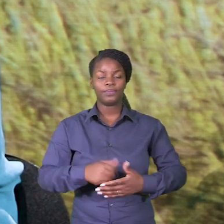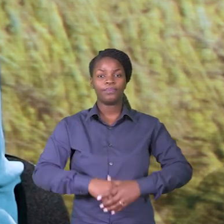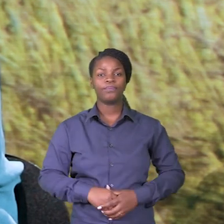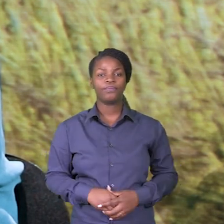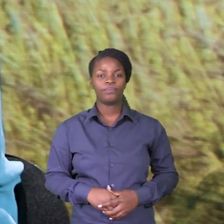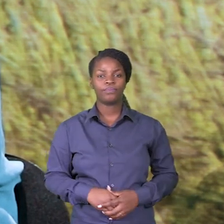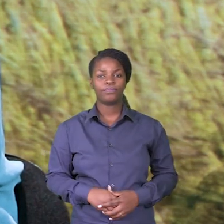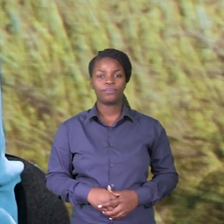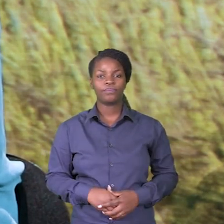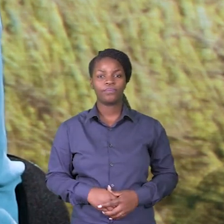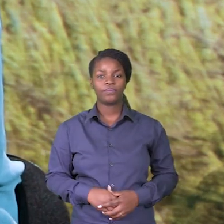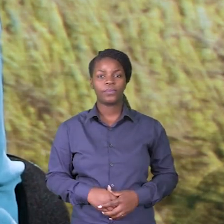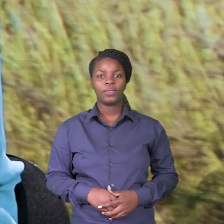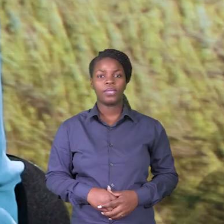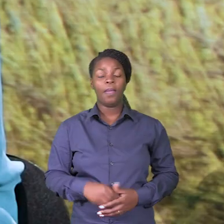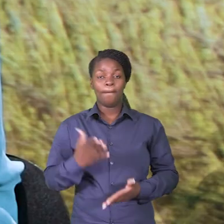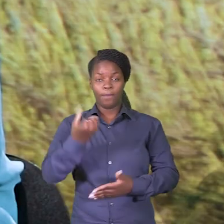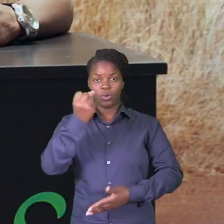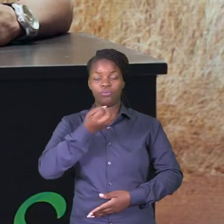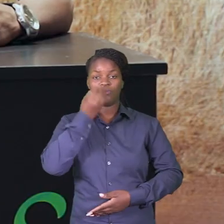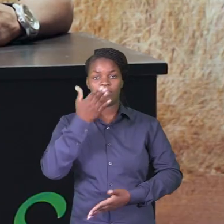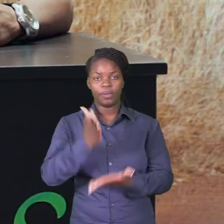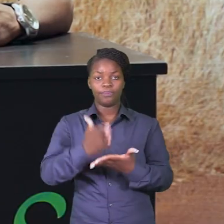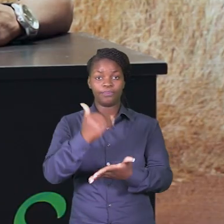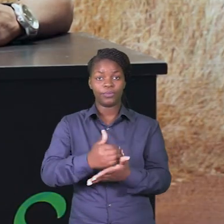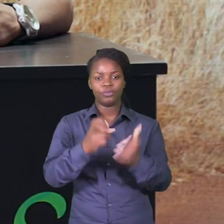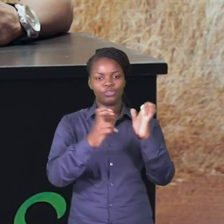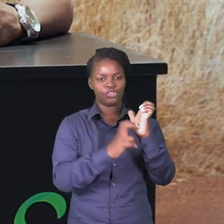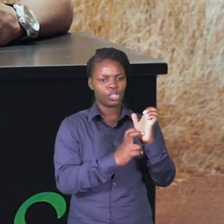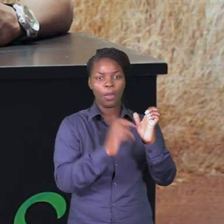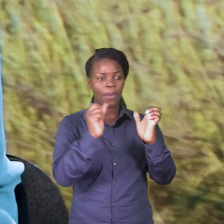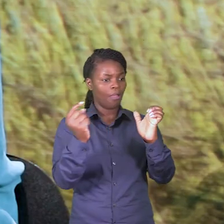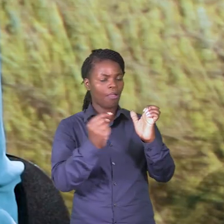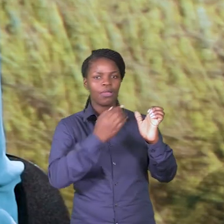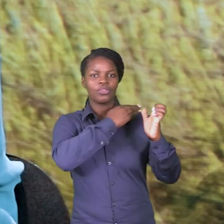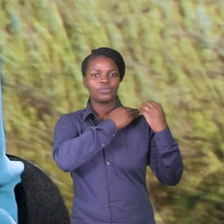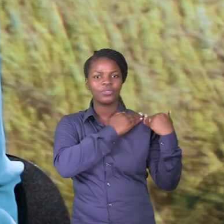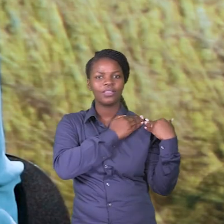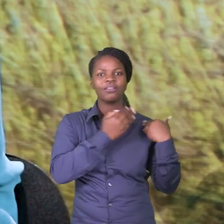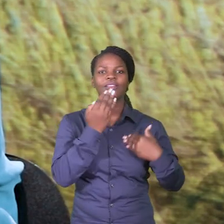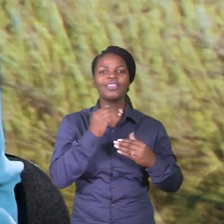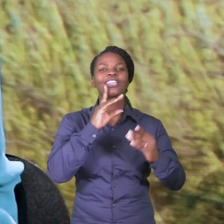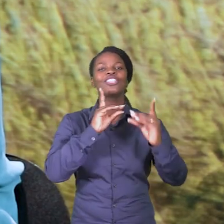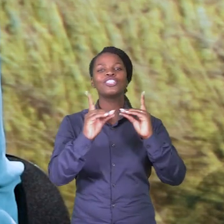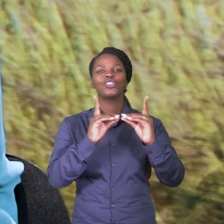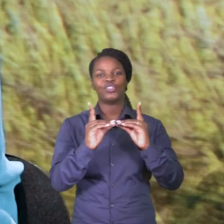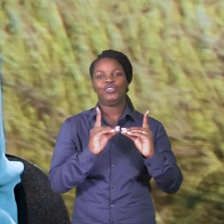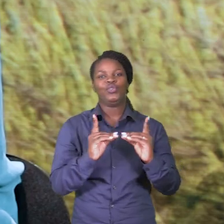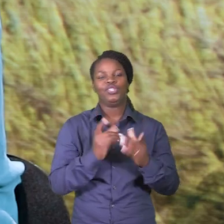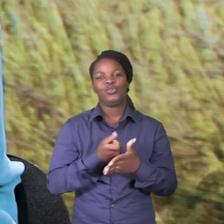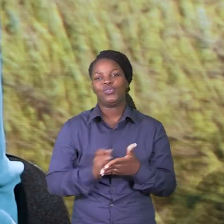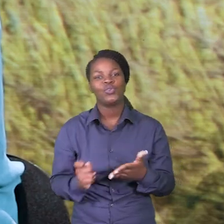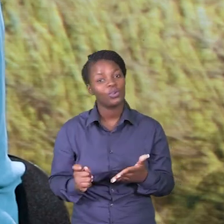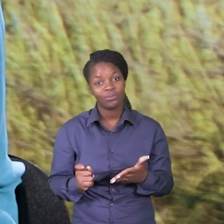primeiras portas de entrada pode ser o ponto focal de género por exemplo pode ser o diretor da Escola mas também existem outras